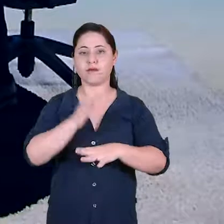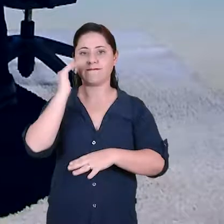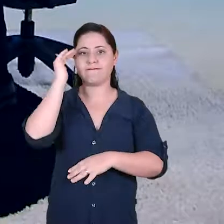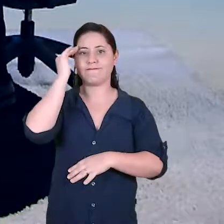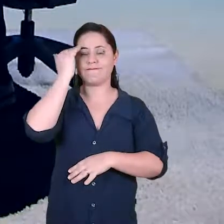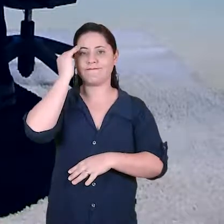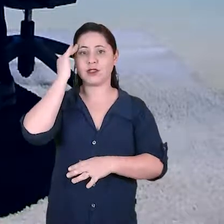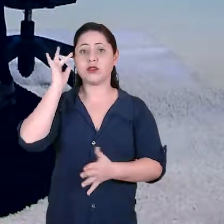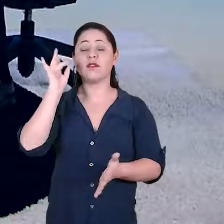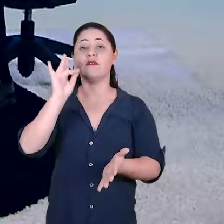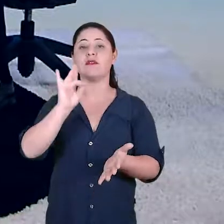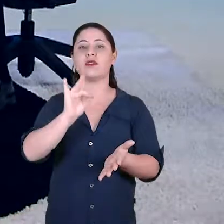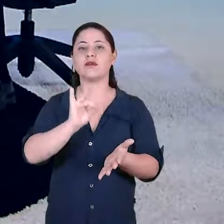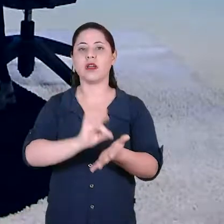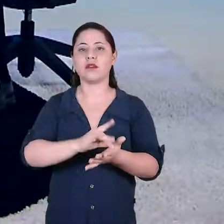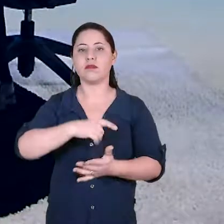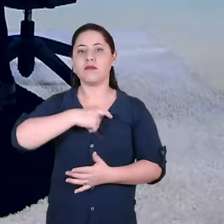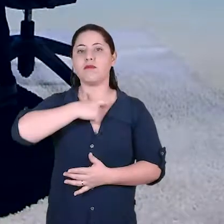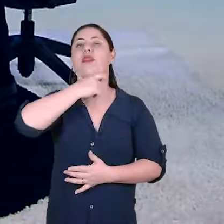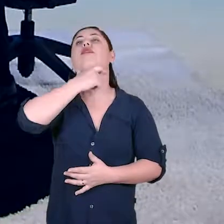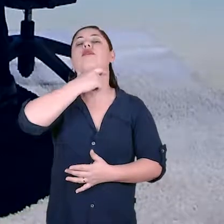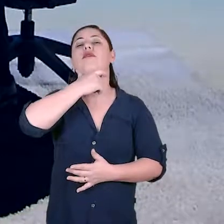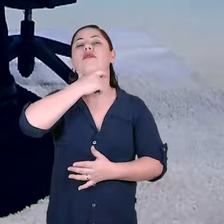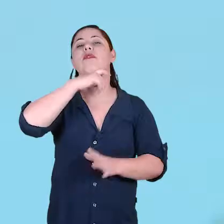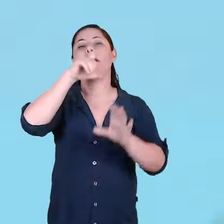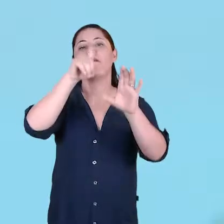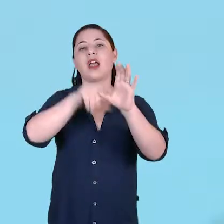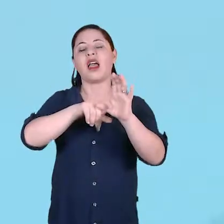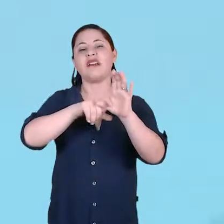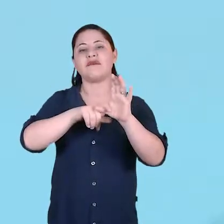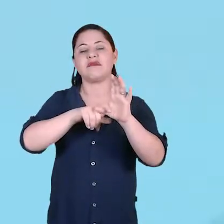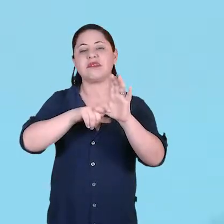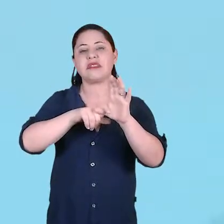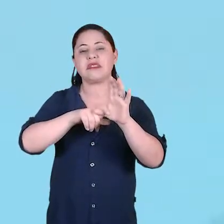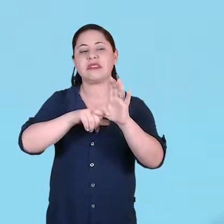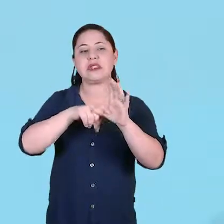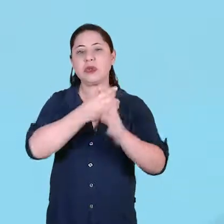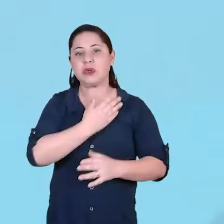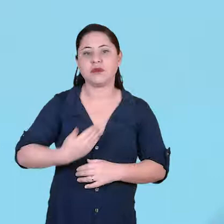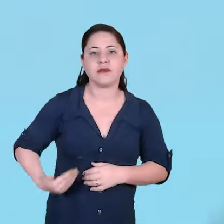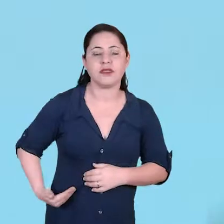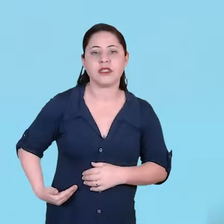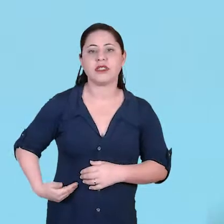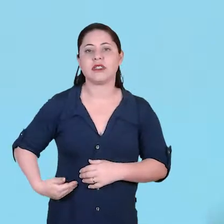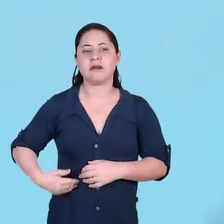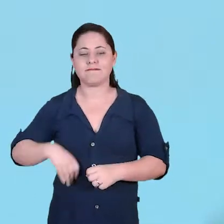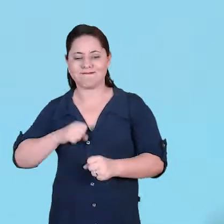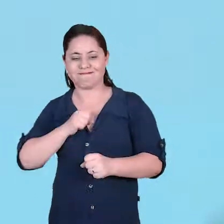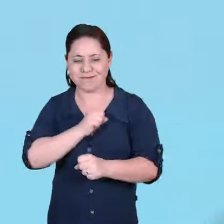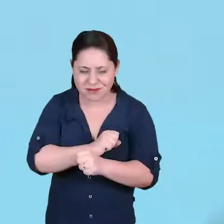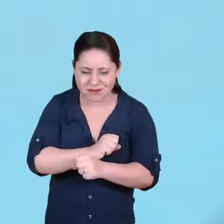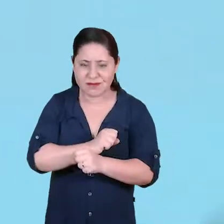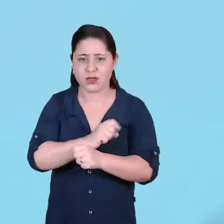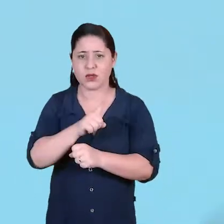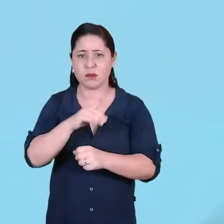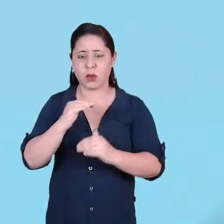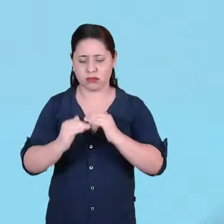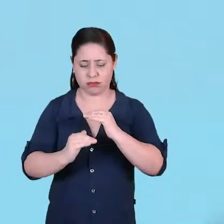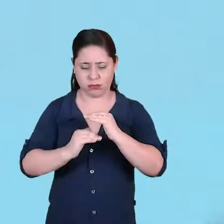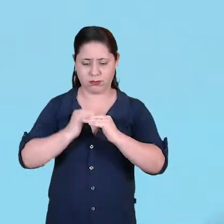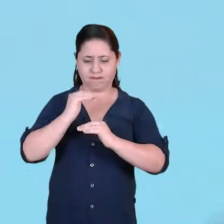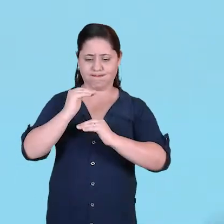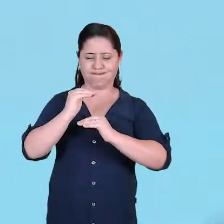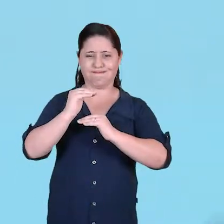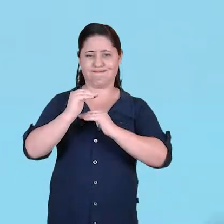o que de fato tem estrangulado o orçamento da União e tem impedido que a gente possa ter